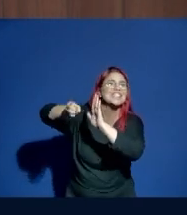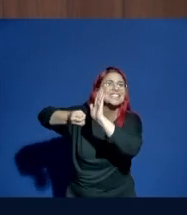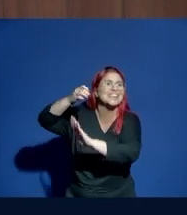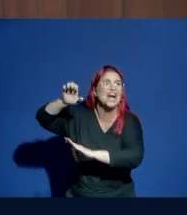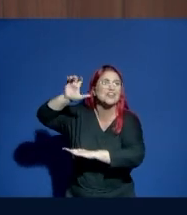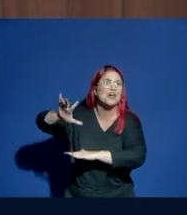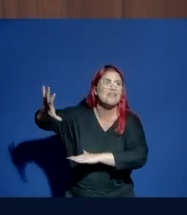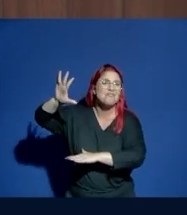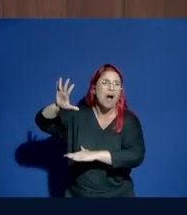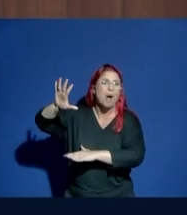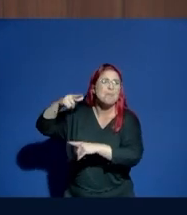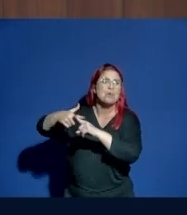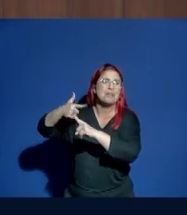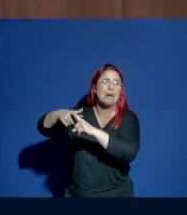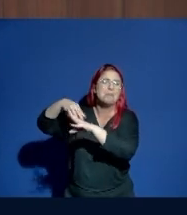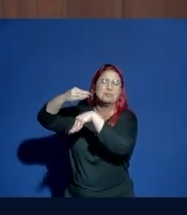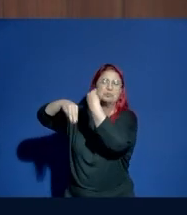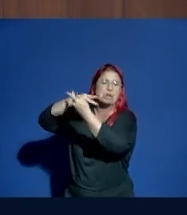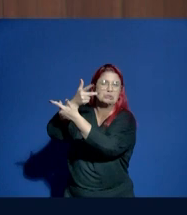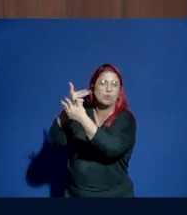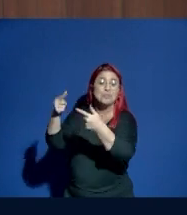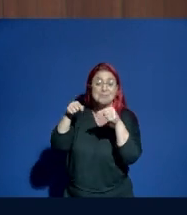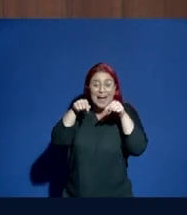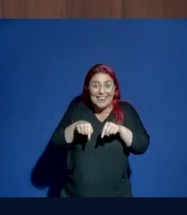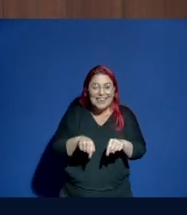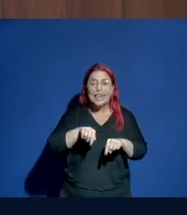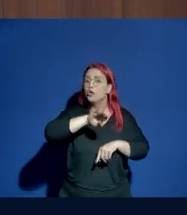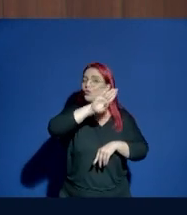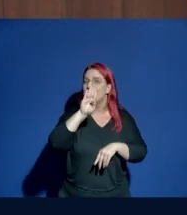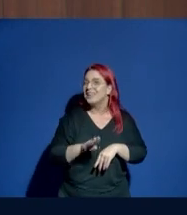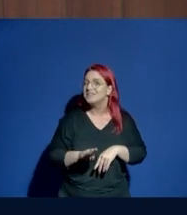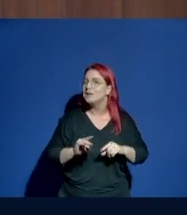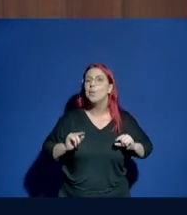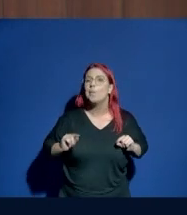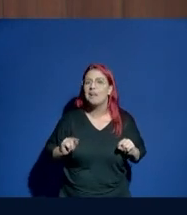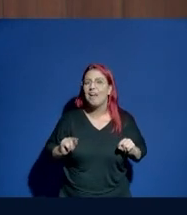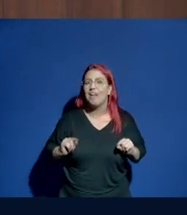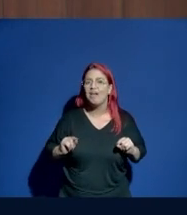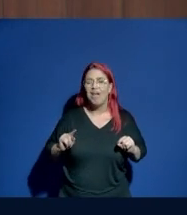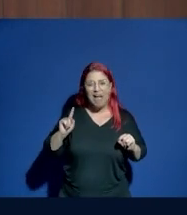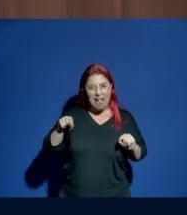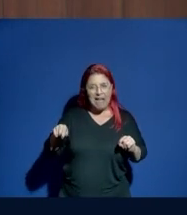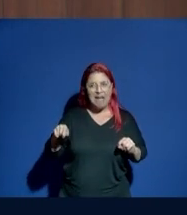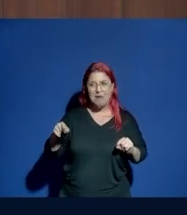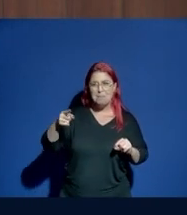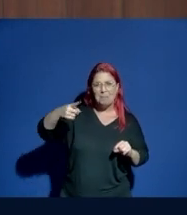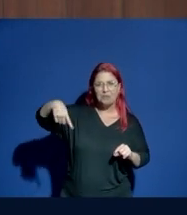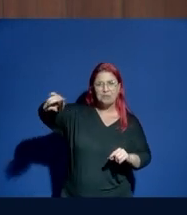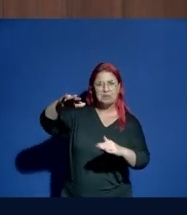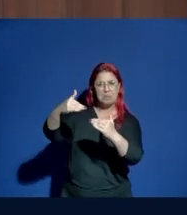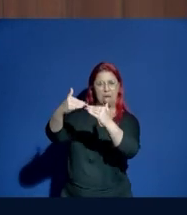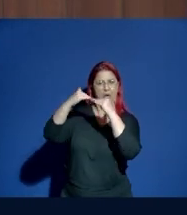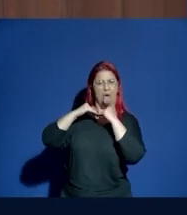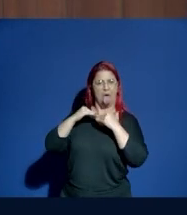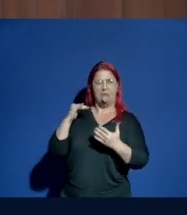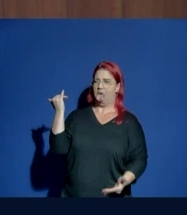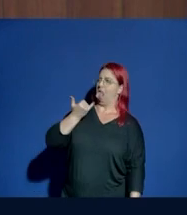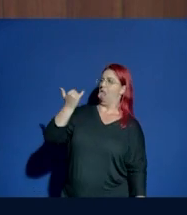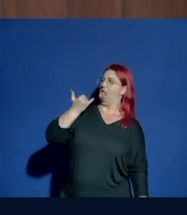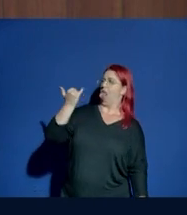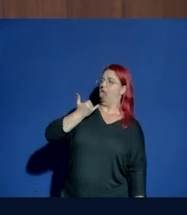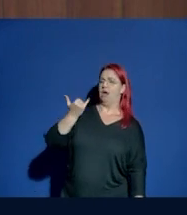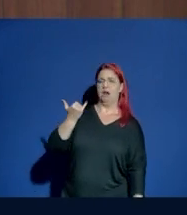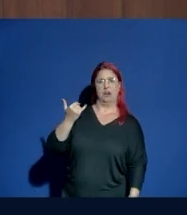comendo resíduos de outros animais então nós no Brasil estamos aqui não é para ficar aqui sendo com essa narrativa de